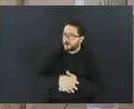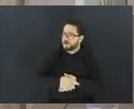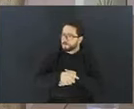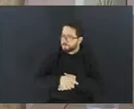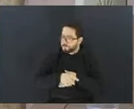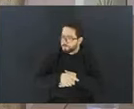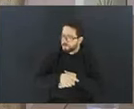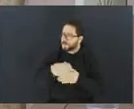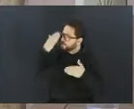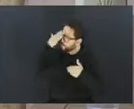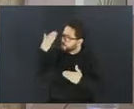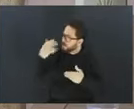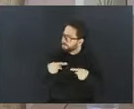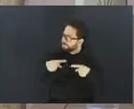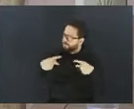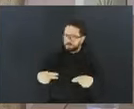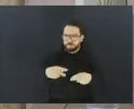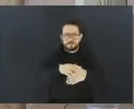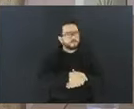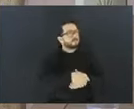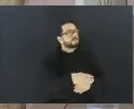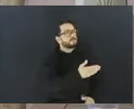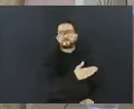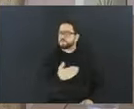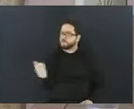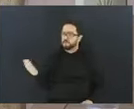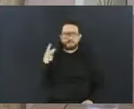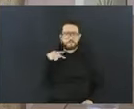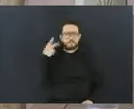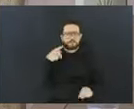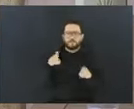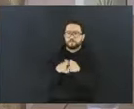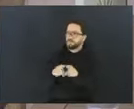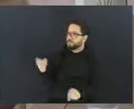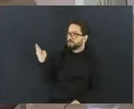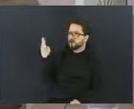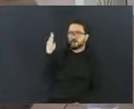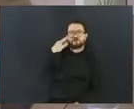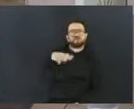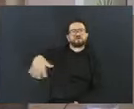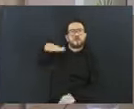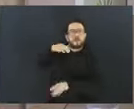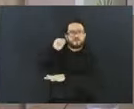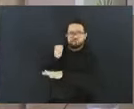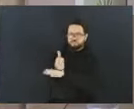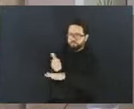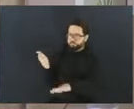E cumprimento todos os vereadores, nosso comandante-geral, coronel Hudson, demais oficiais e presentes.